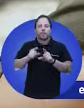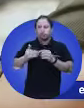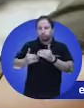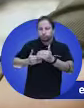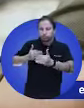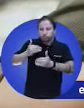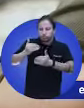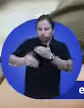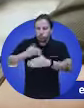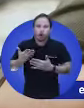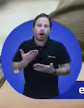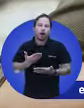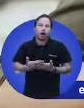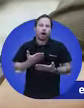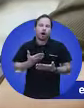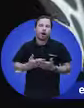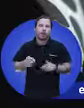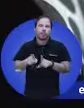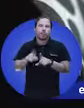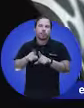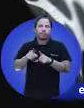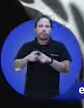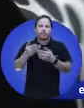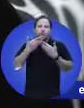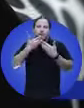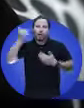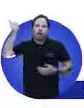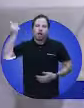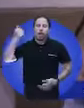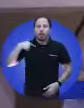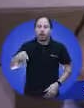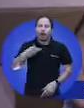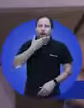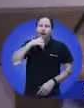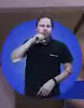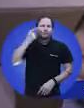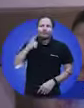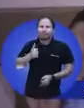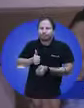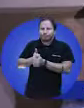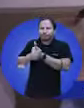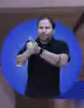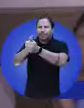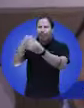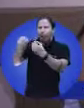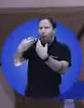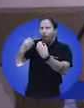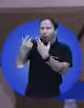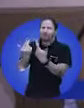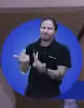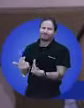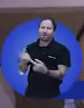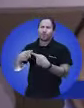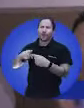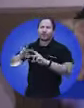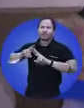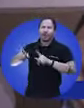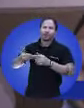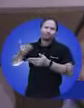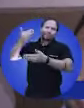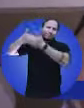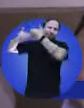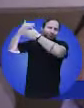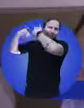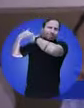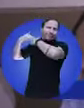para desenvolver aulas dinâmicas e interativas. Os pais hoje não conseguem acompanhar o ensinamento do jeito que está, né? Não é igual ao